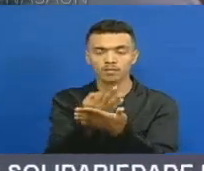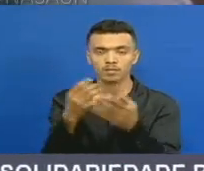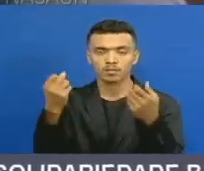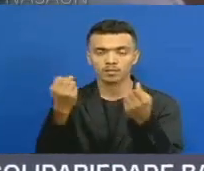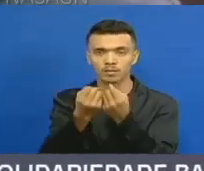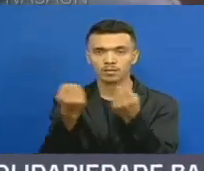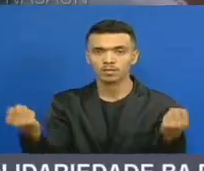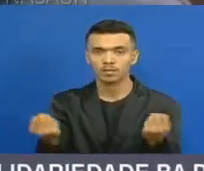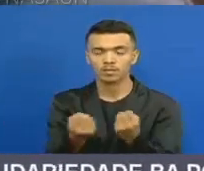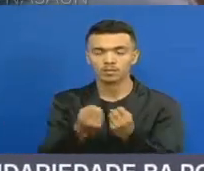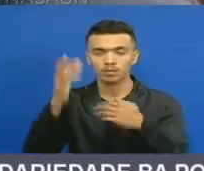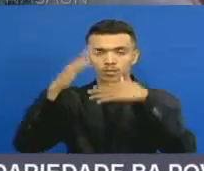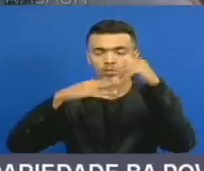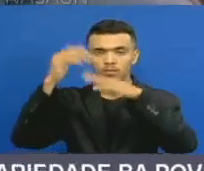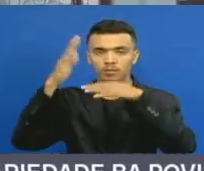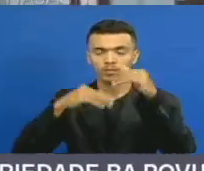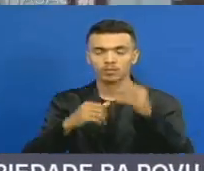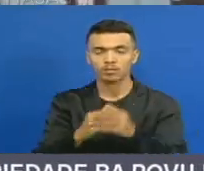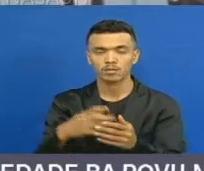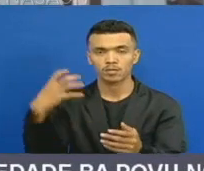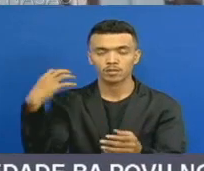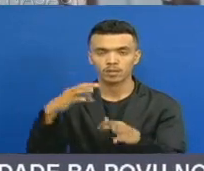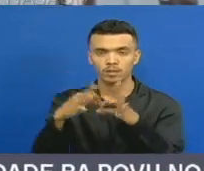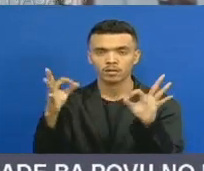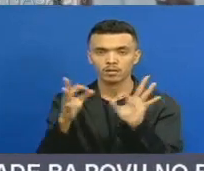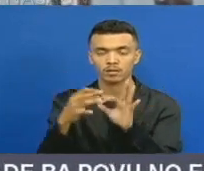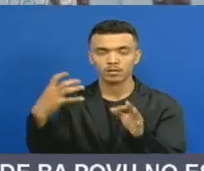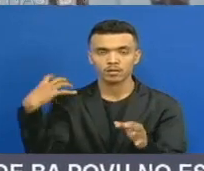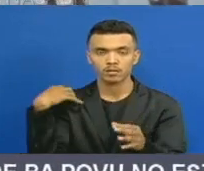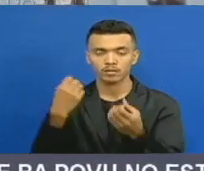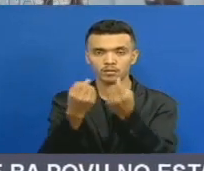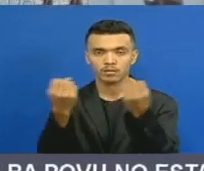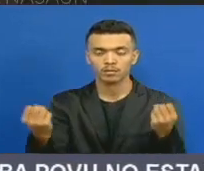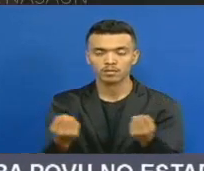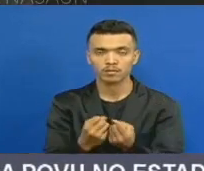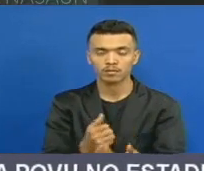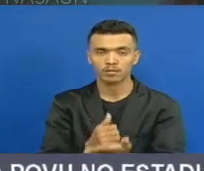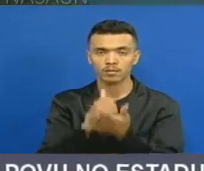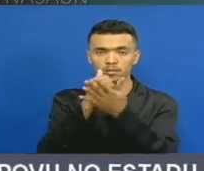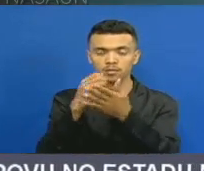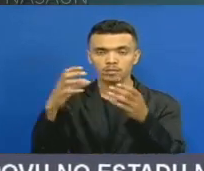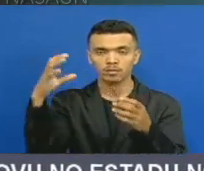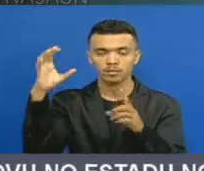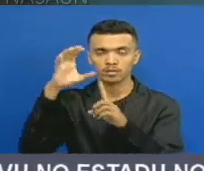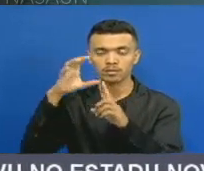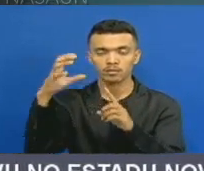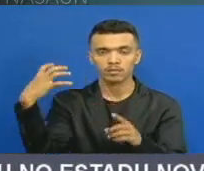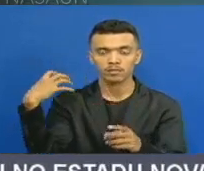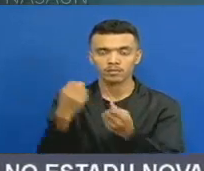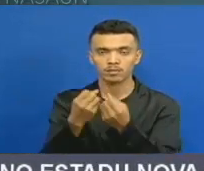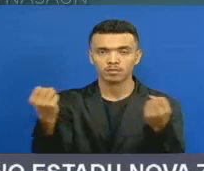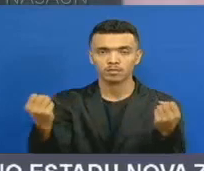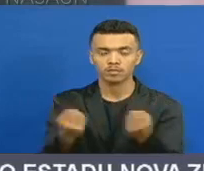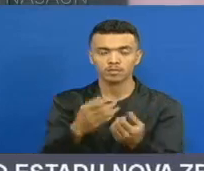suco, onde constrói no reabilita sede suco. No nível facilita a autoridade suco, onde halo atendimento nebe dia para a população